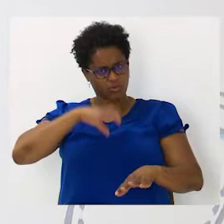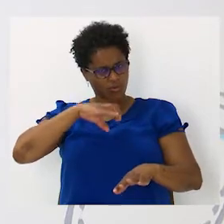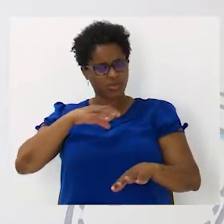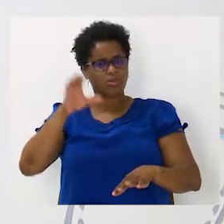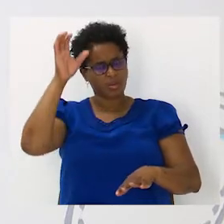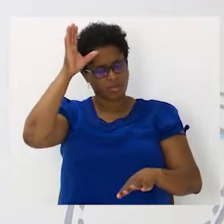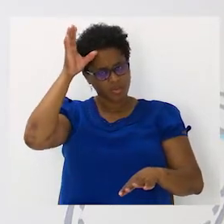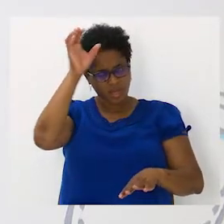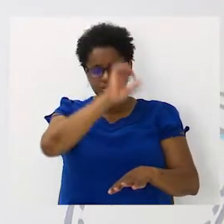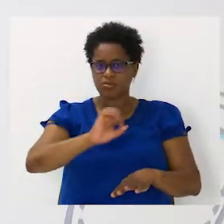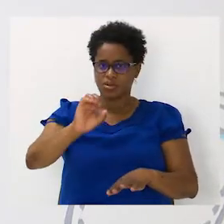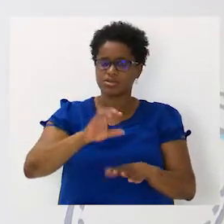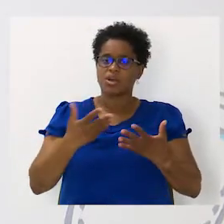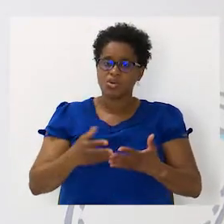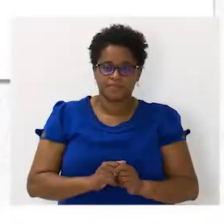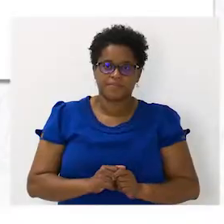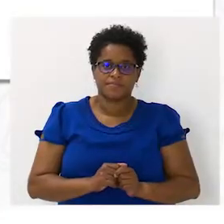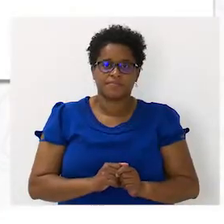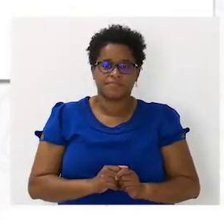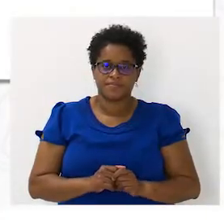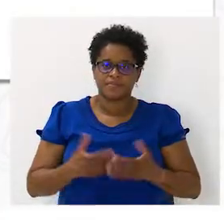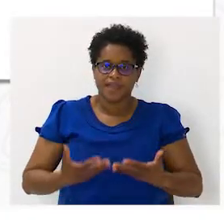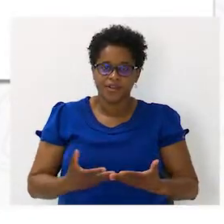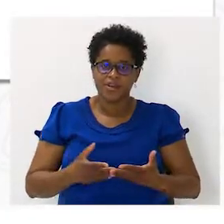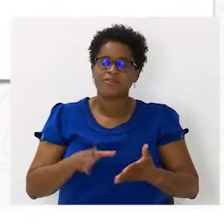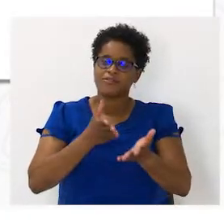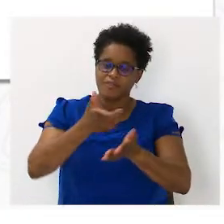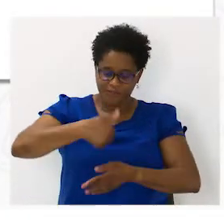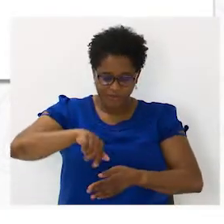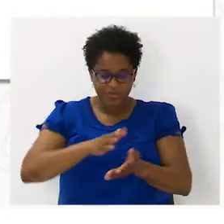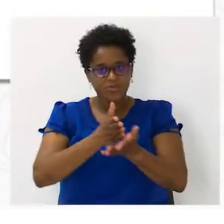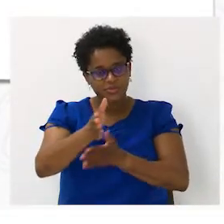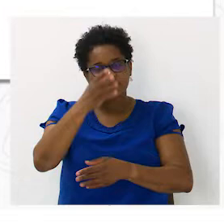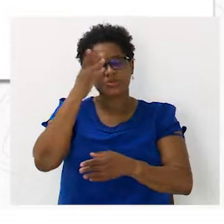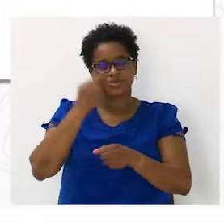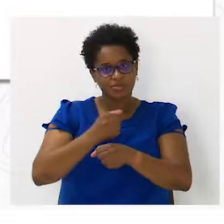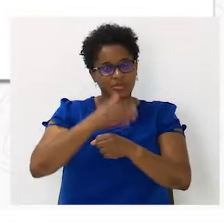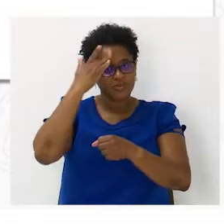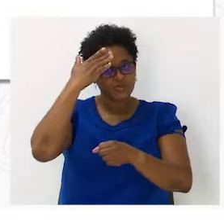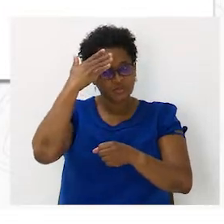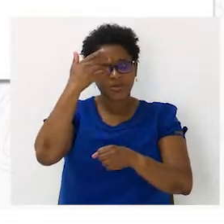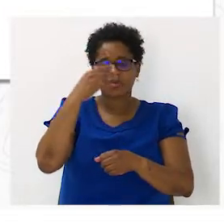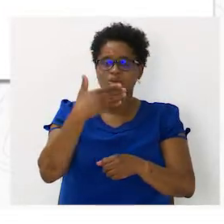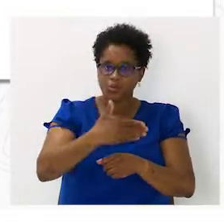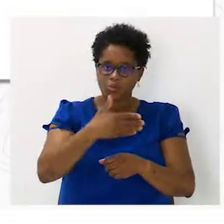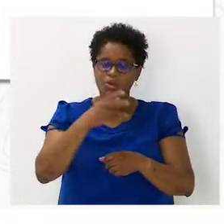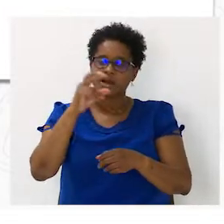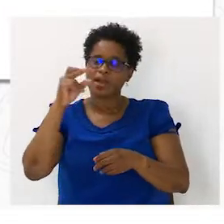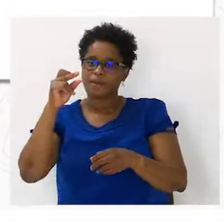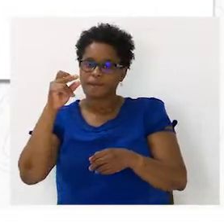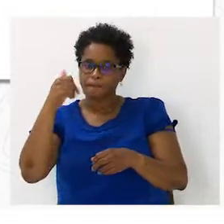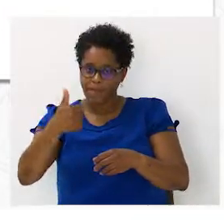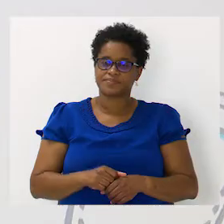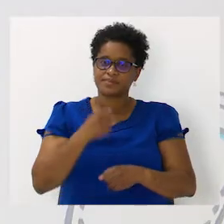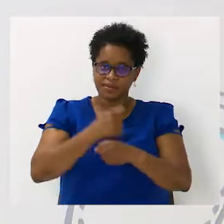Mas confio na vossa capacidade. Vamos prosseguir com o exercício número 1, a linha B. Exercício a